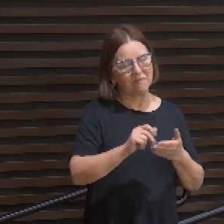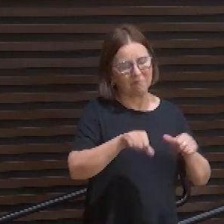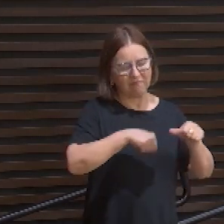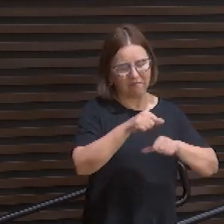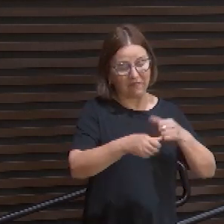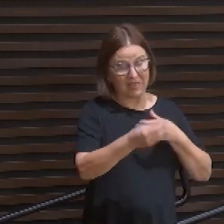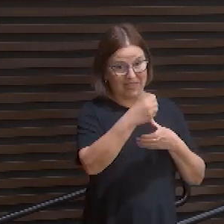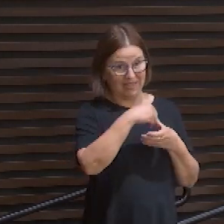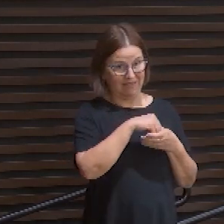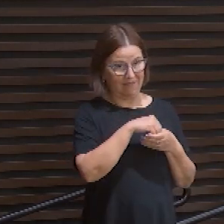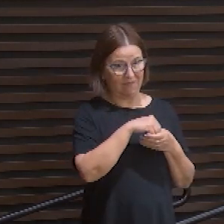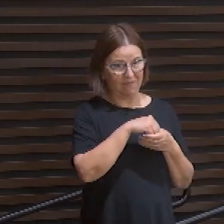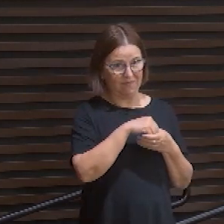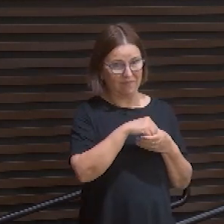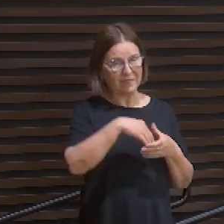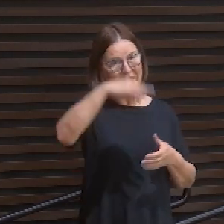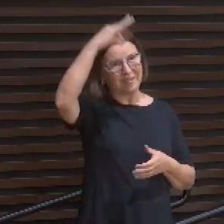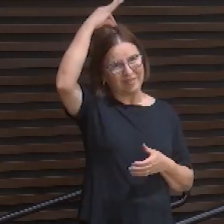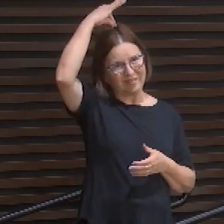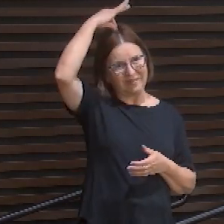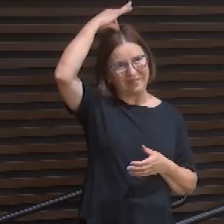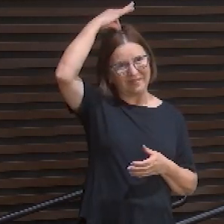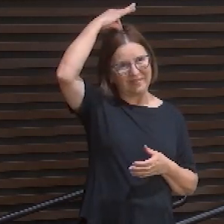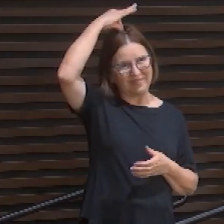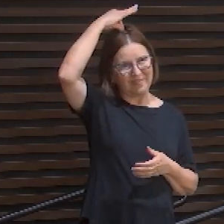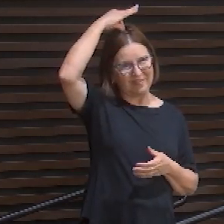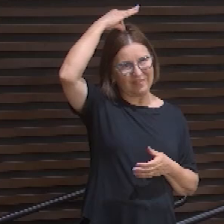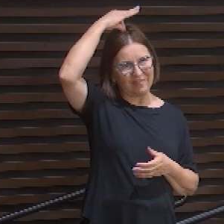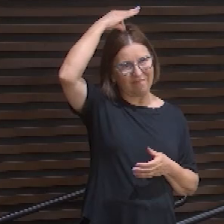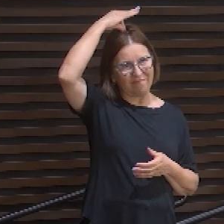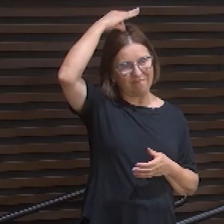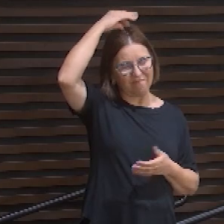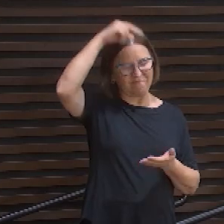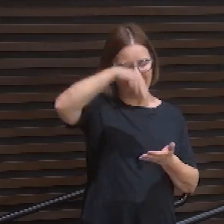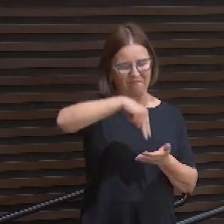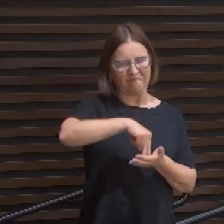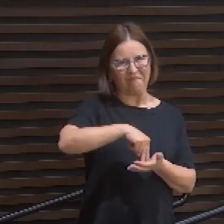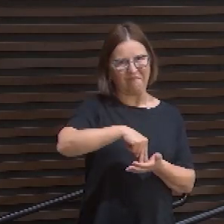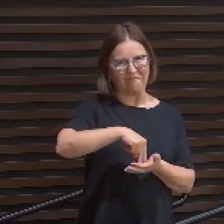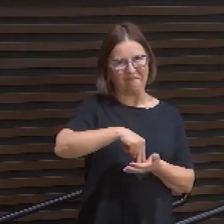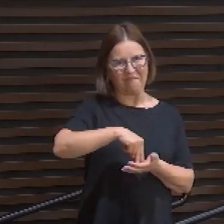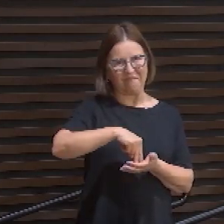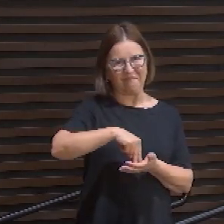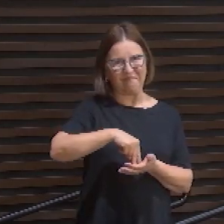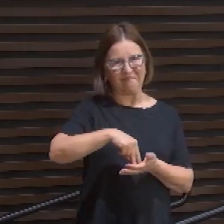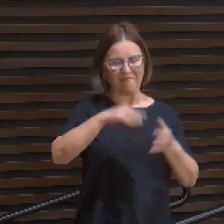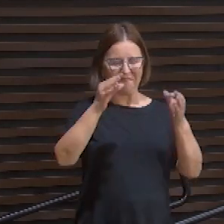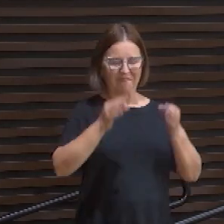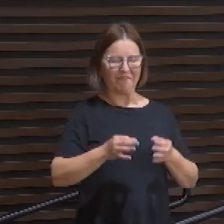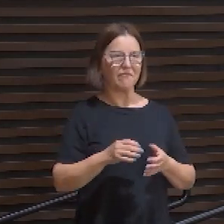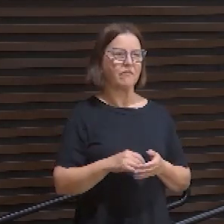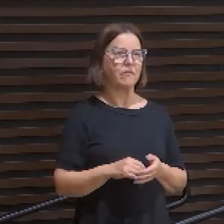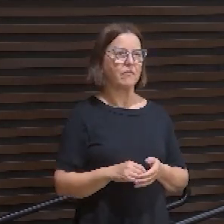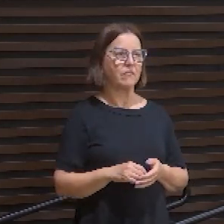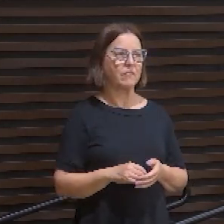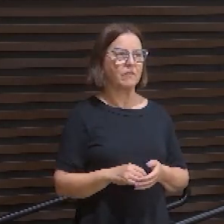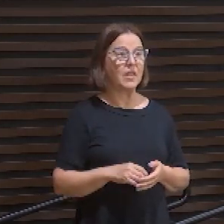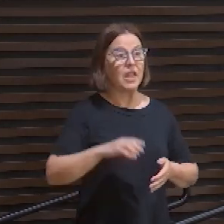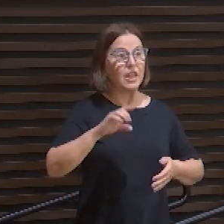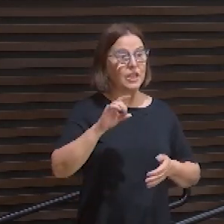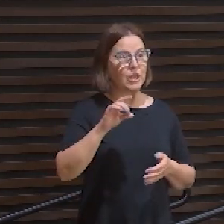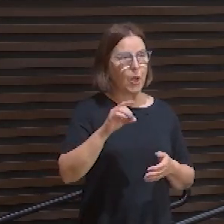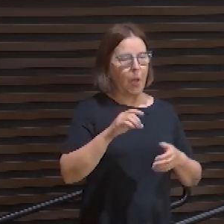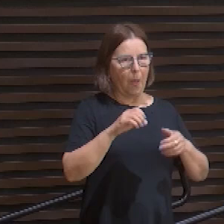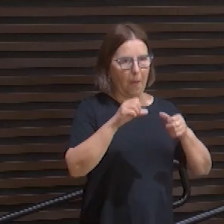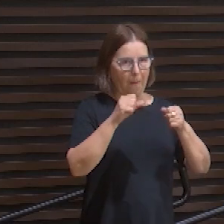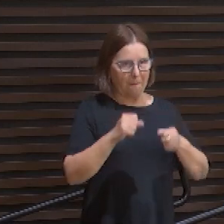de mim um espírito inabalável, um espírito reto, que só pode ser feito por